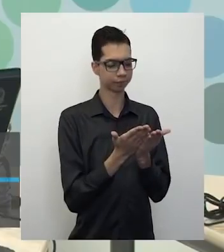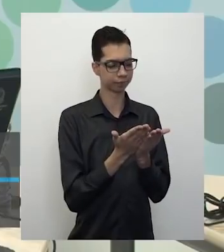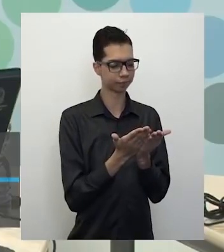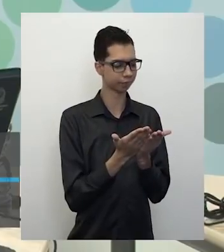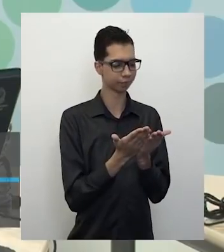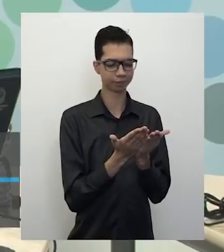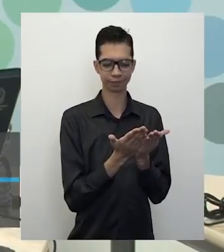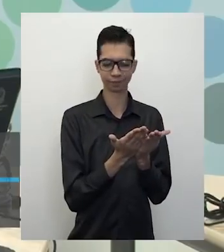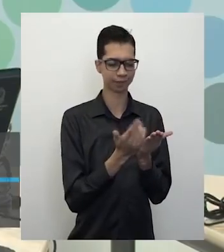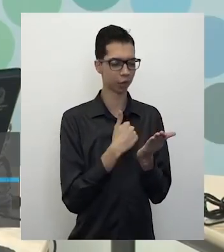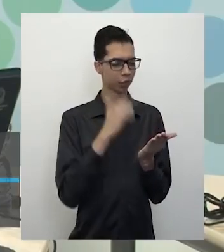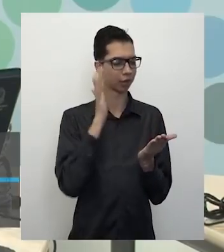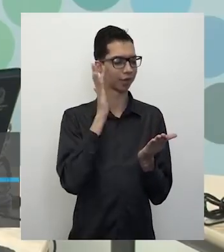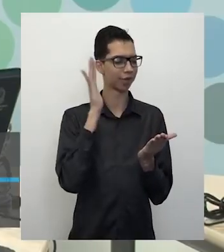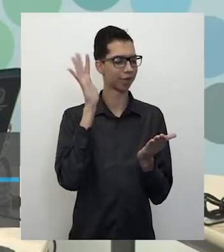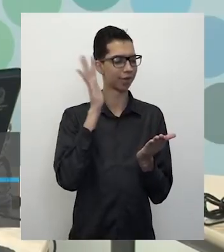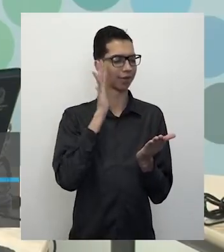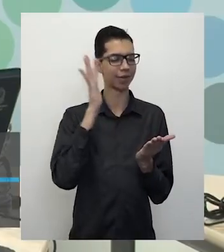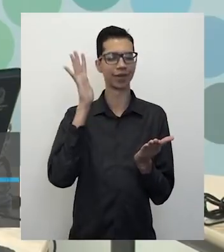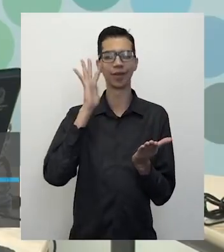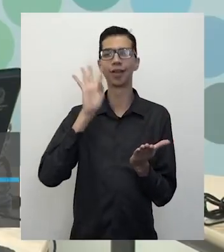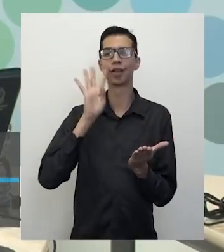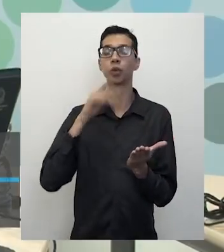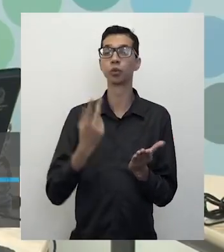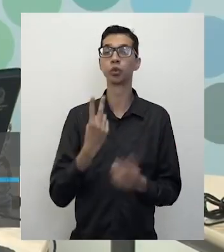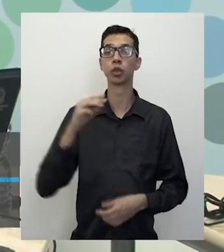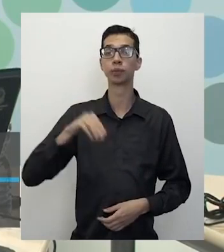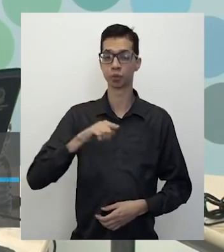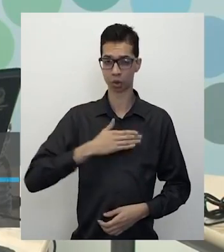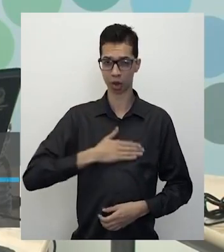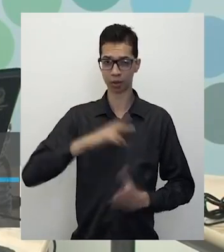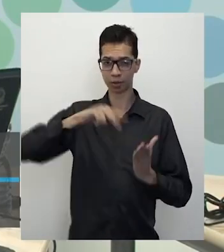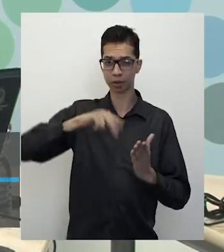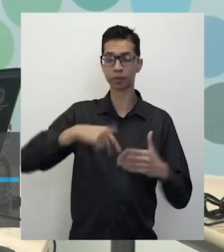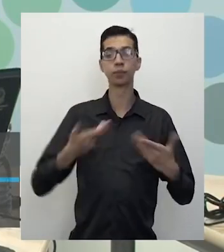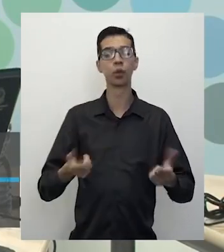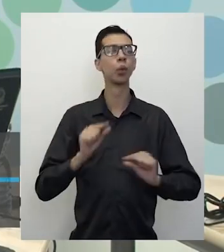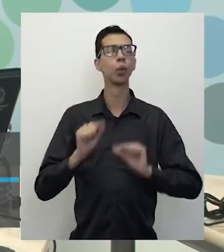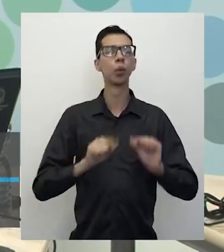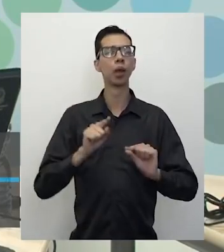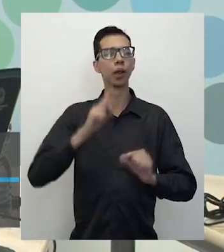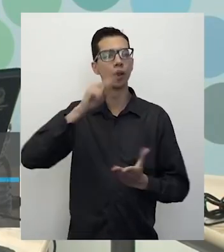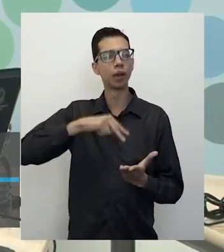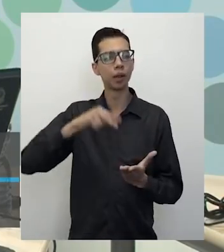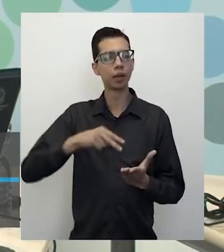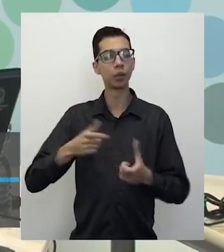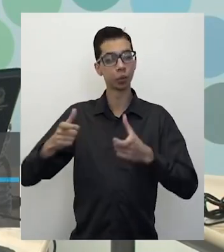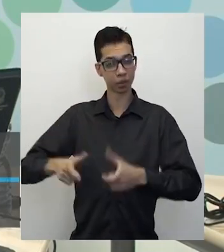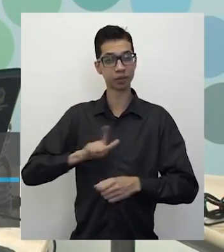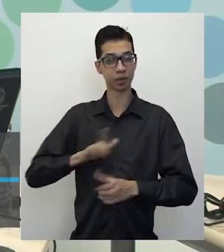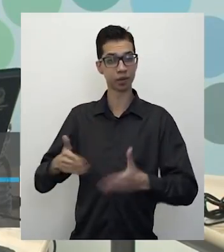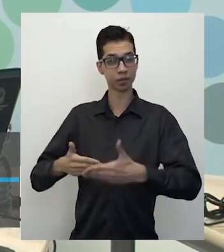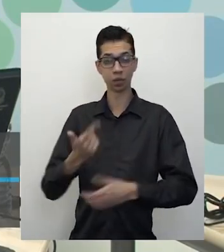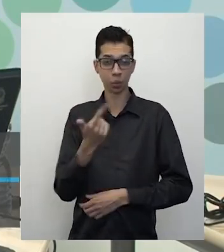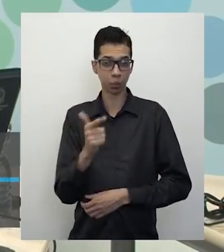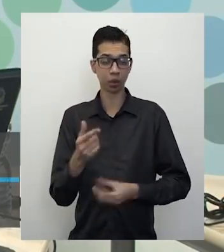delícia. Então vamos fazer o seguinte, 2 minutinhos para vocês responderem aí se vocês gostam de ler, qual o hábito de vocês, como vocês leem, se tem um lugarzinho, se não tem, tá bom?